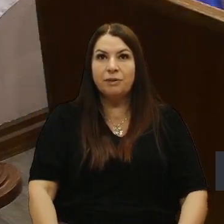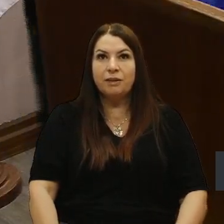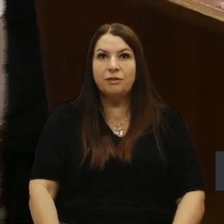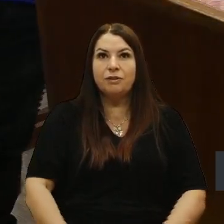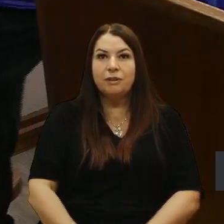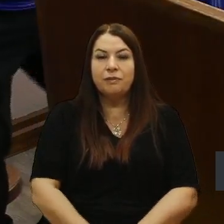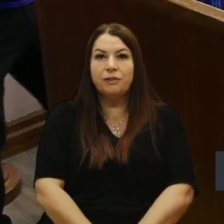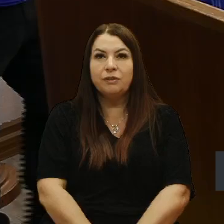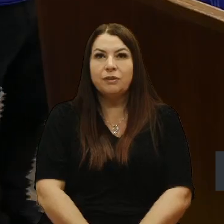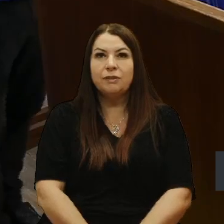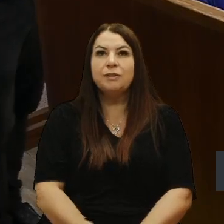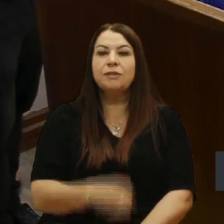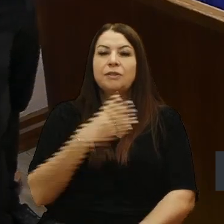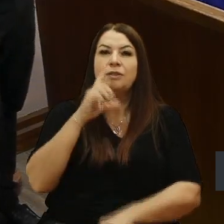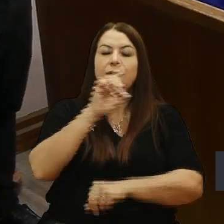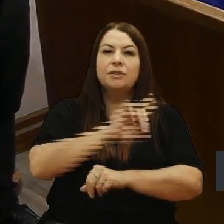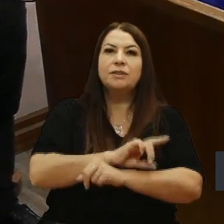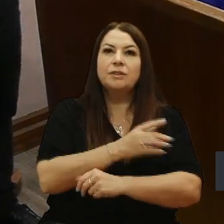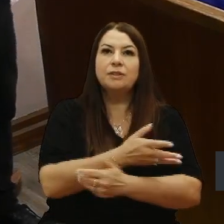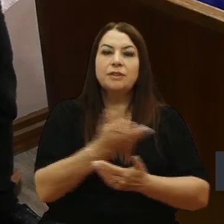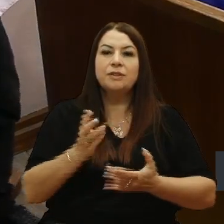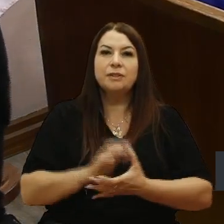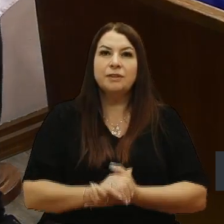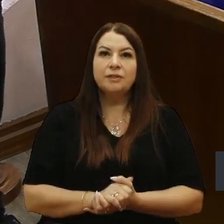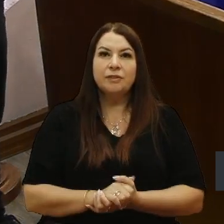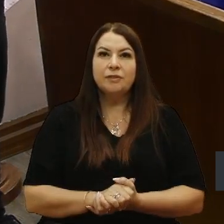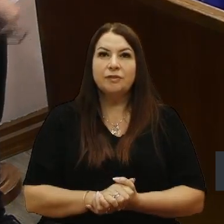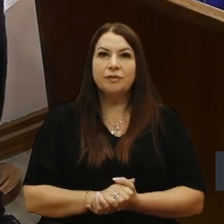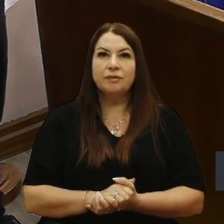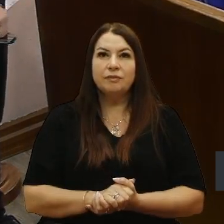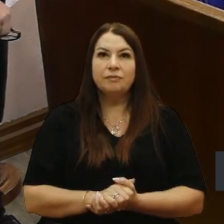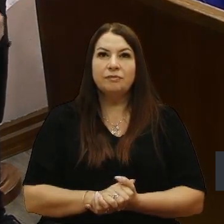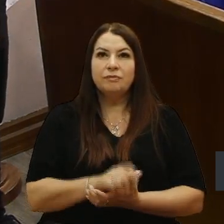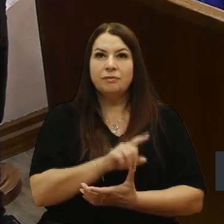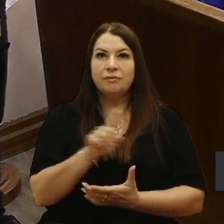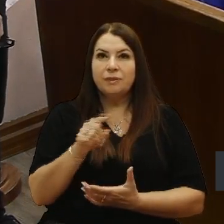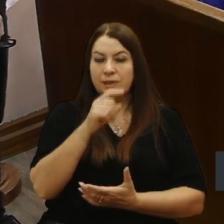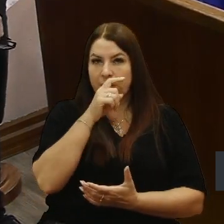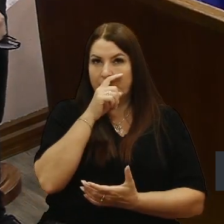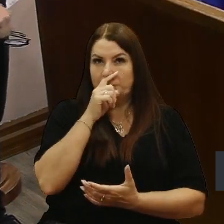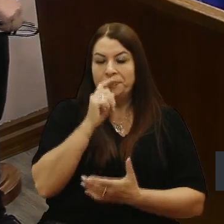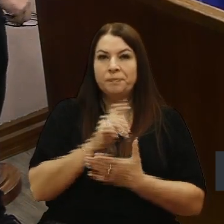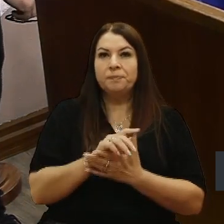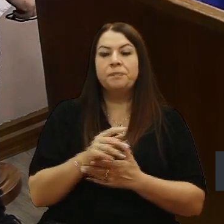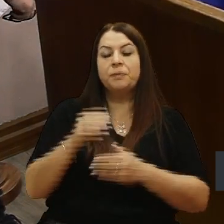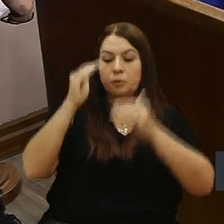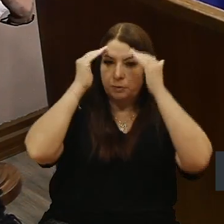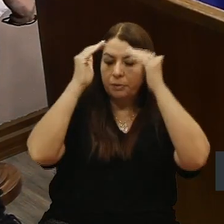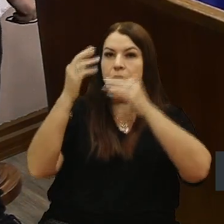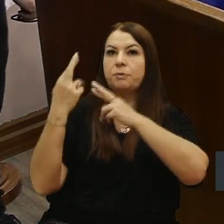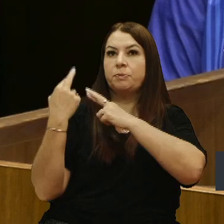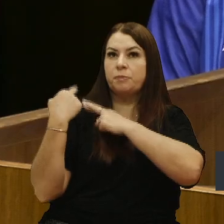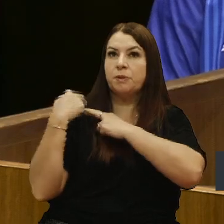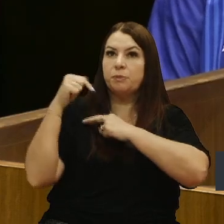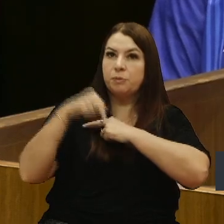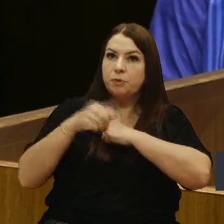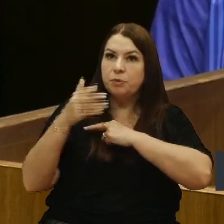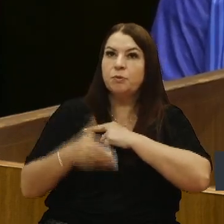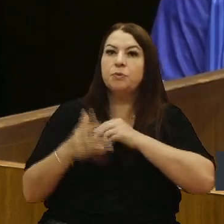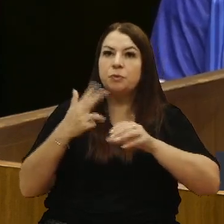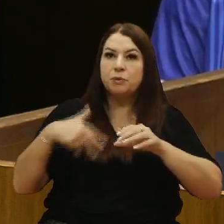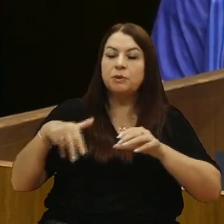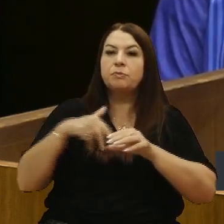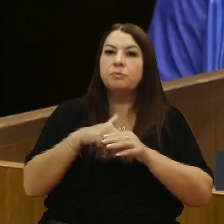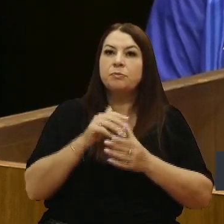Vanessa? Então, bom dia a todos. É com grande respeito e responsabilidade que estamos aqui hoje nesta